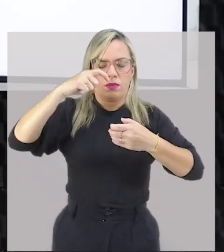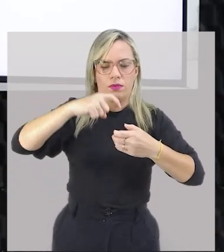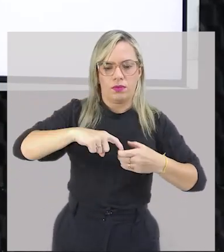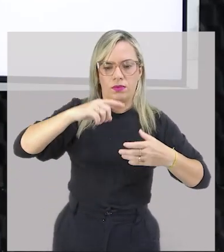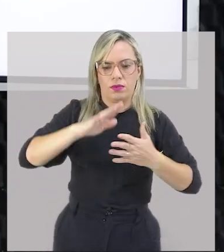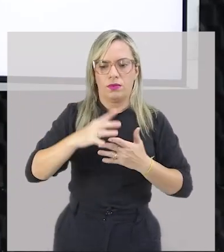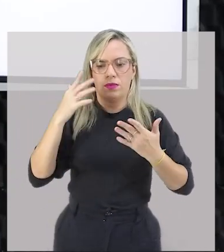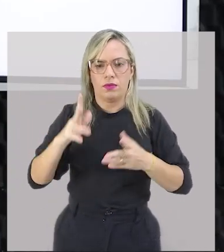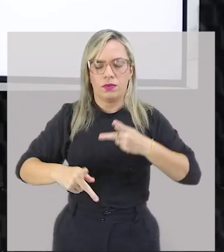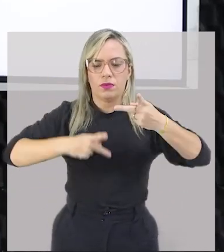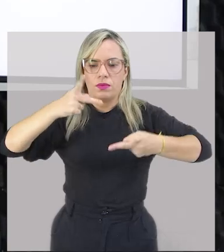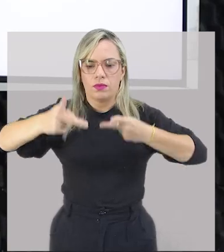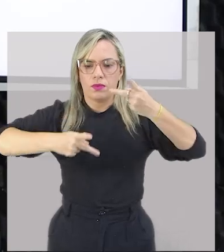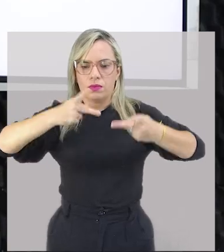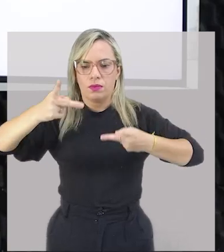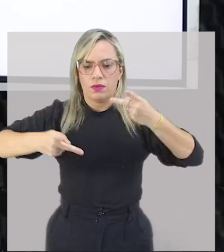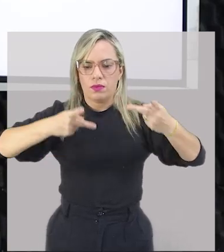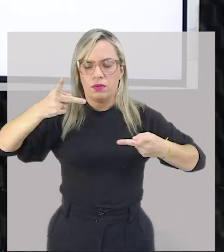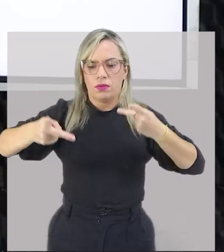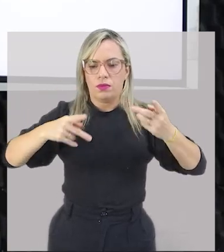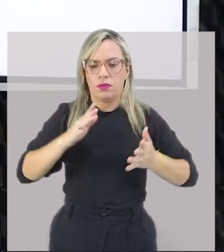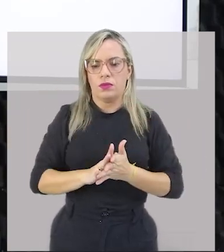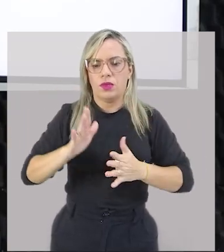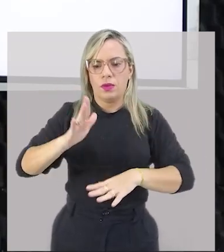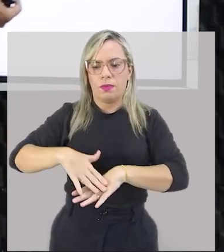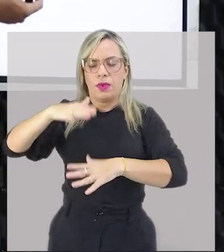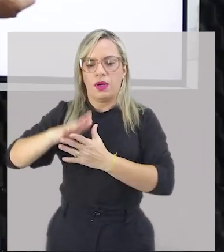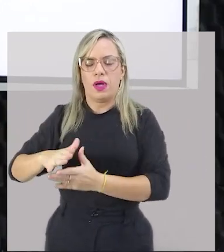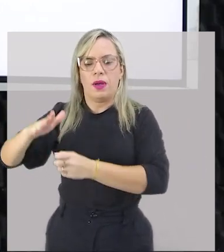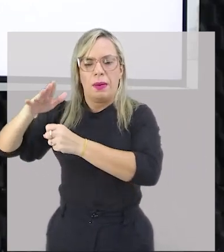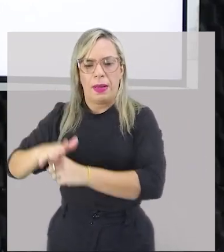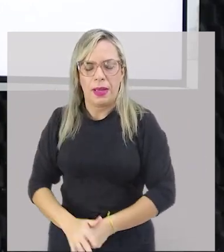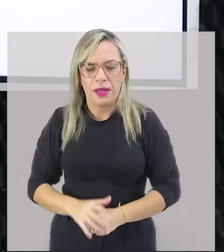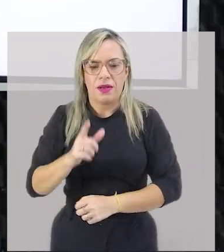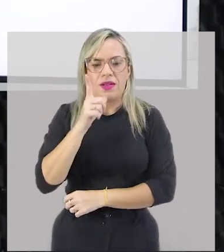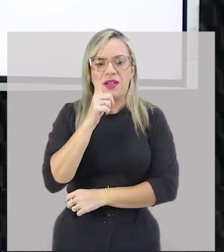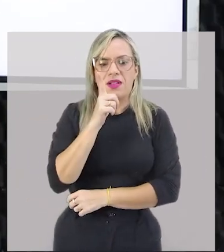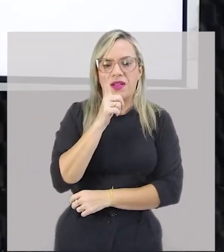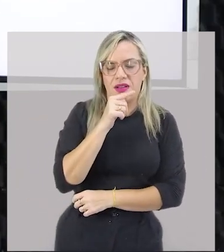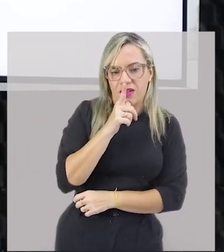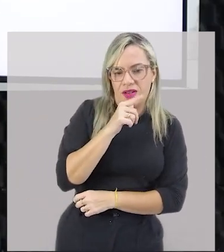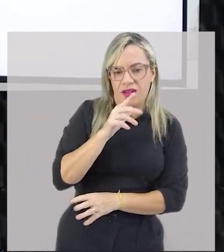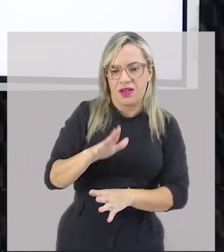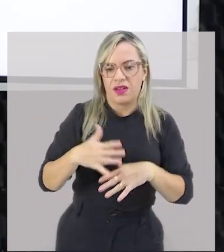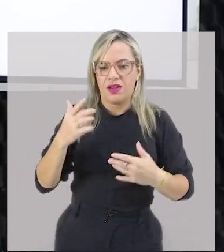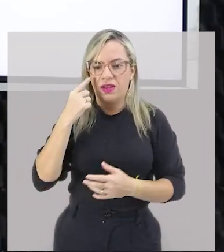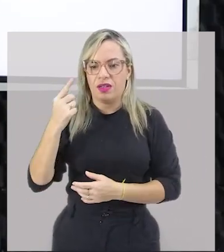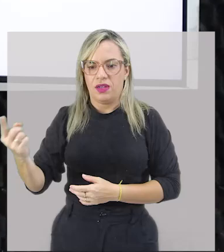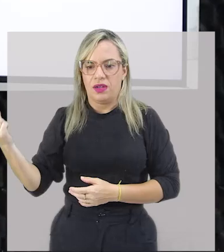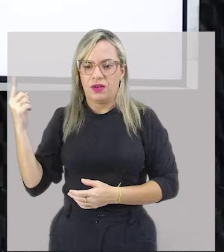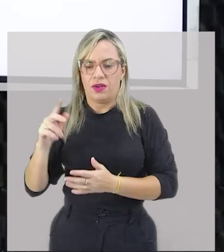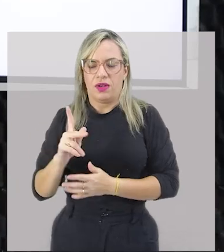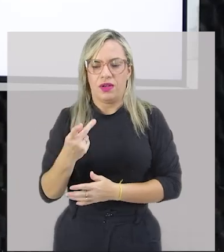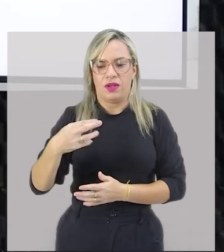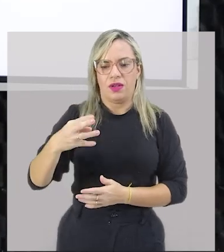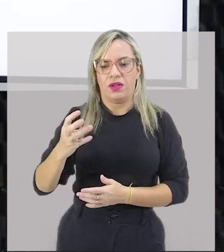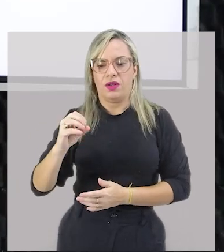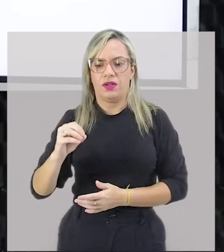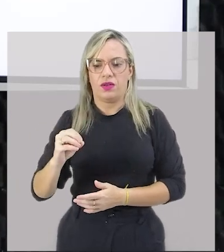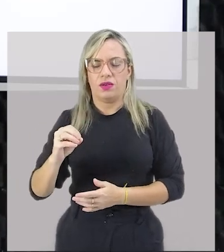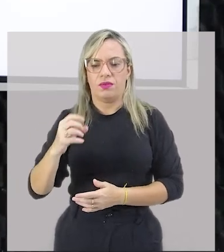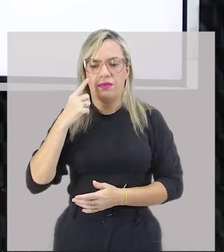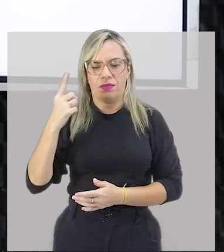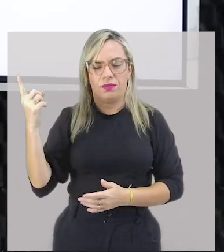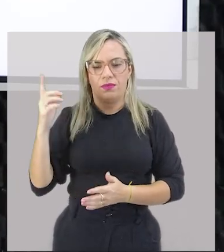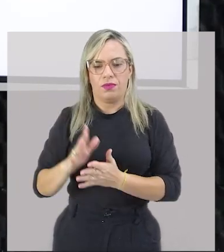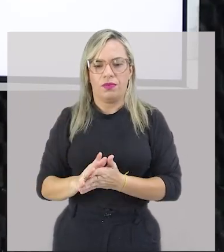aqui, ele fala sobre maior pressão hidrostática. Hidro vem de água,